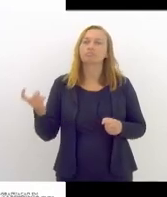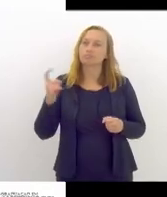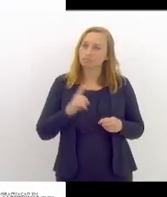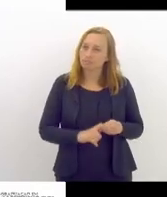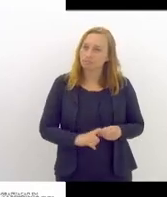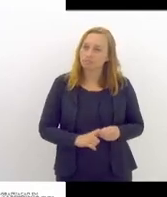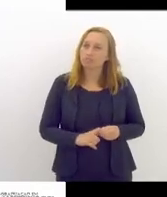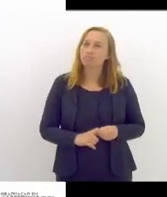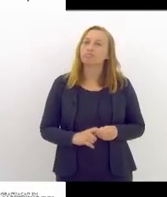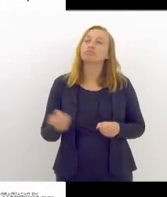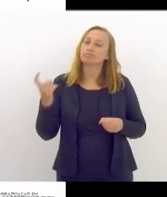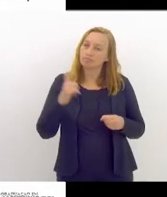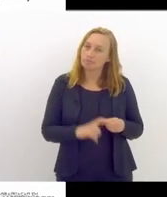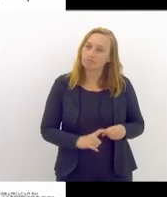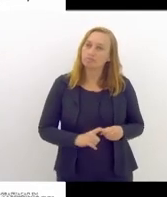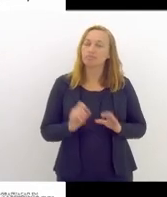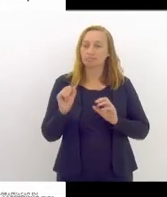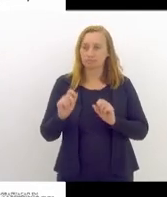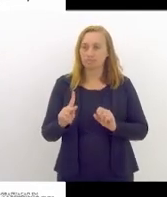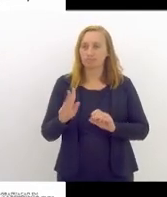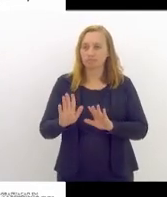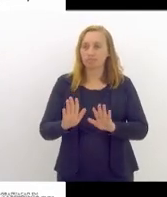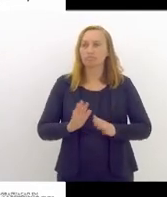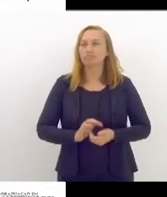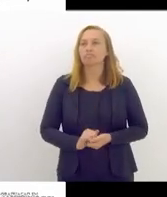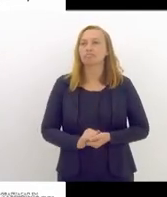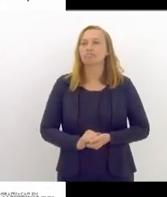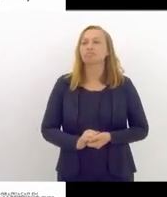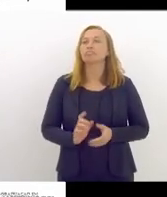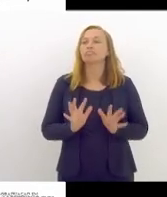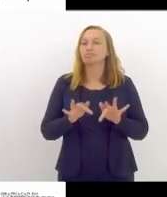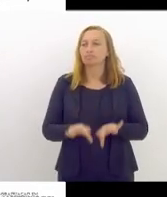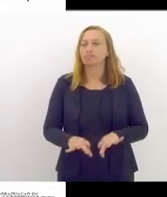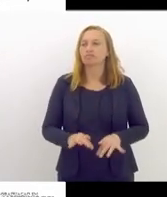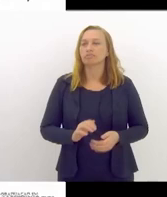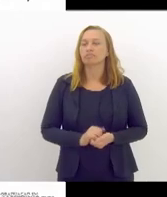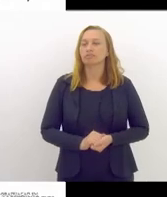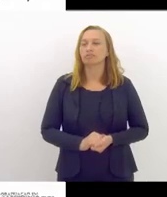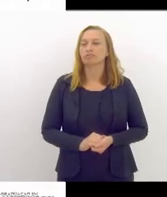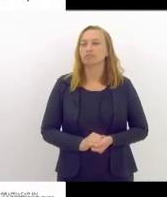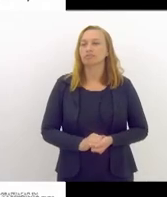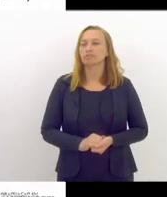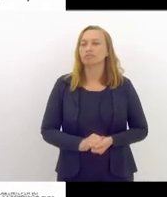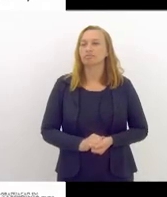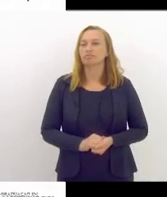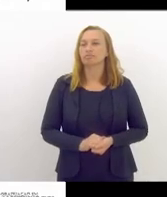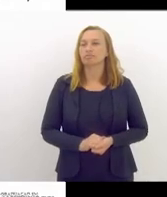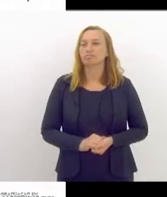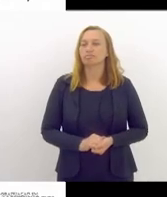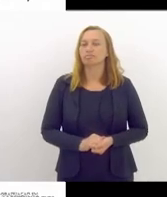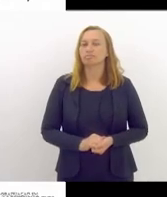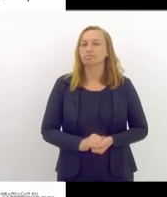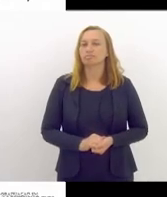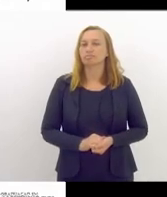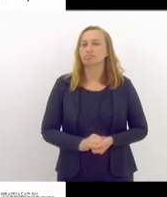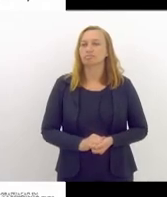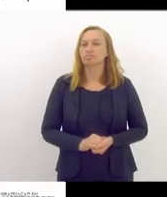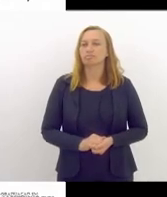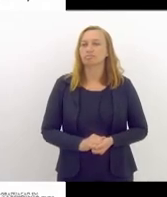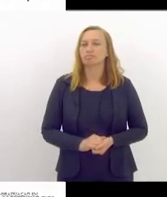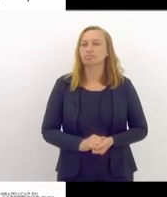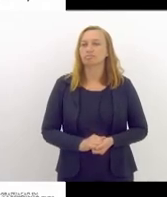volta isso e por fim um uso mas